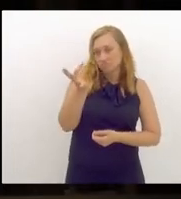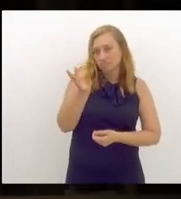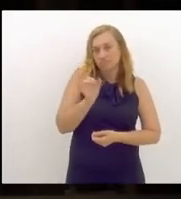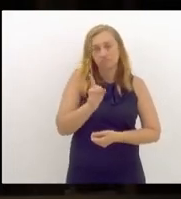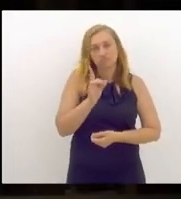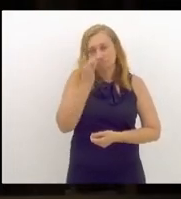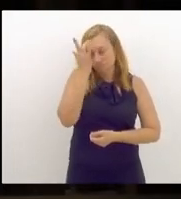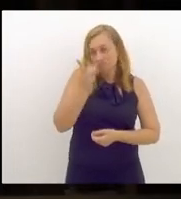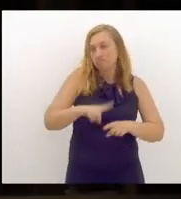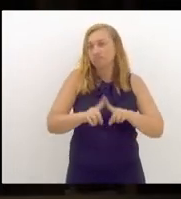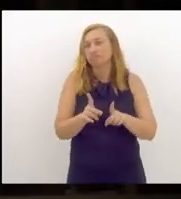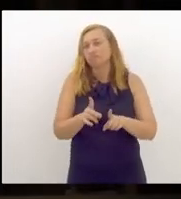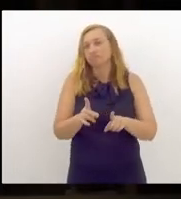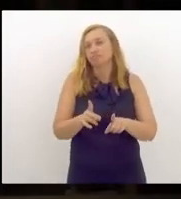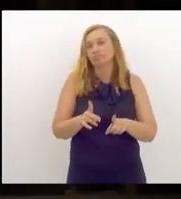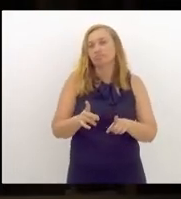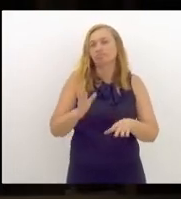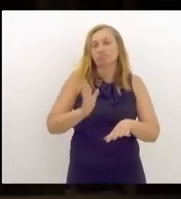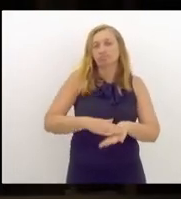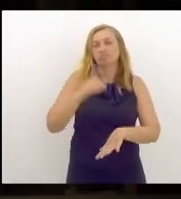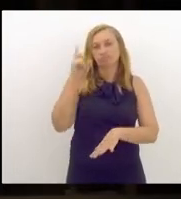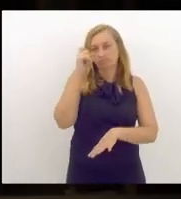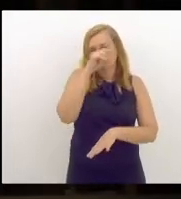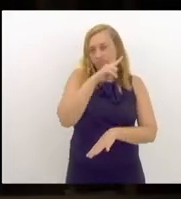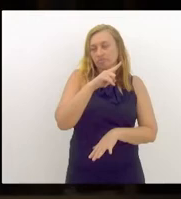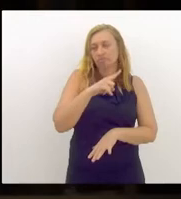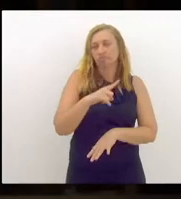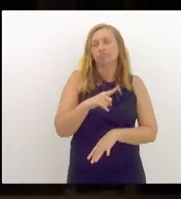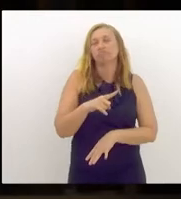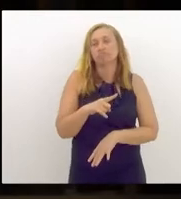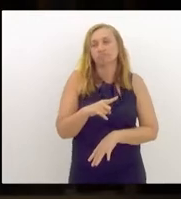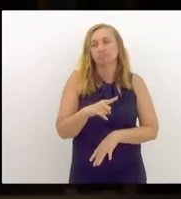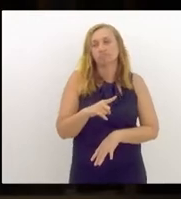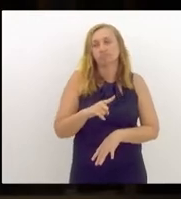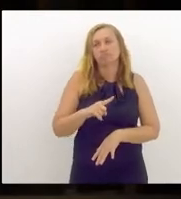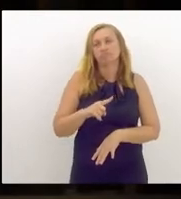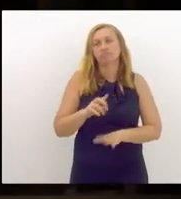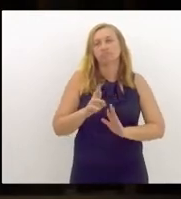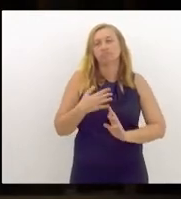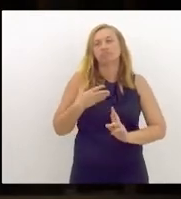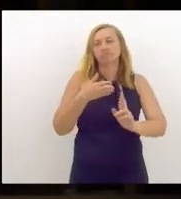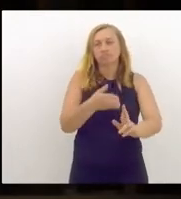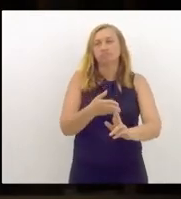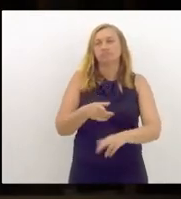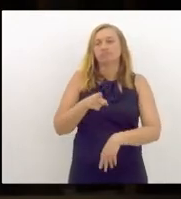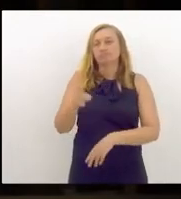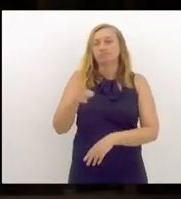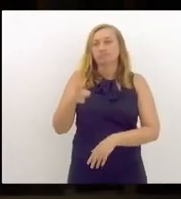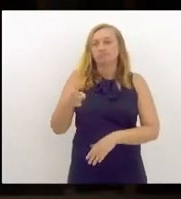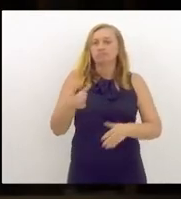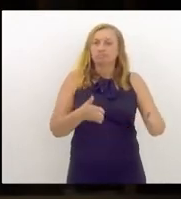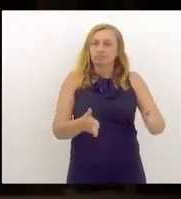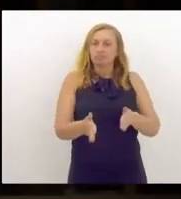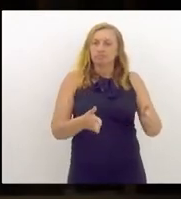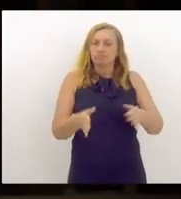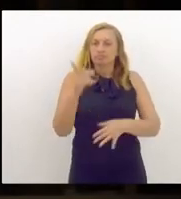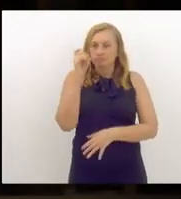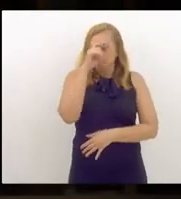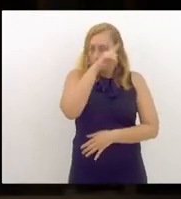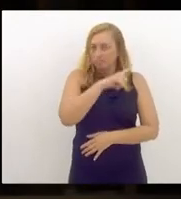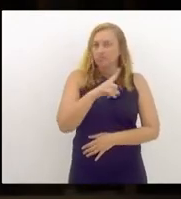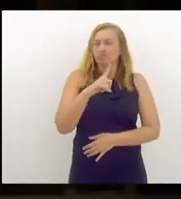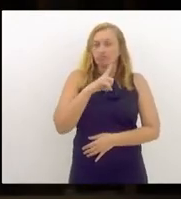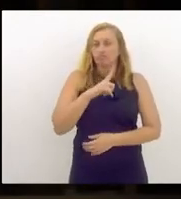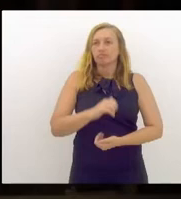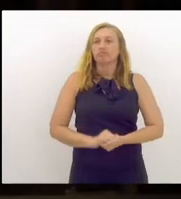foi fácil mas teria sido muito mais difícil né Para aqueles que foram representados por você passar por esse período terrível que